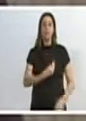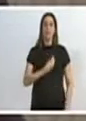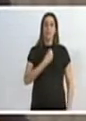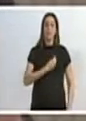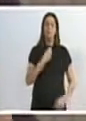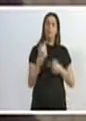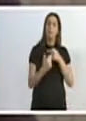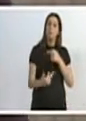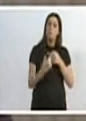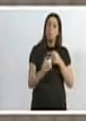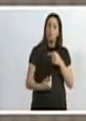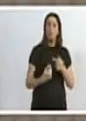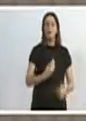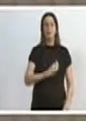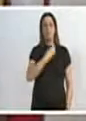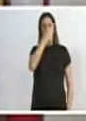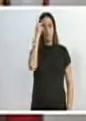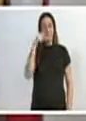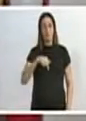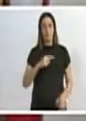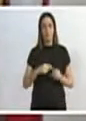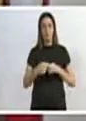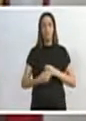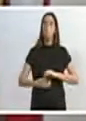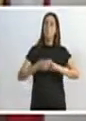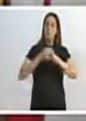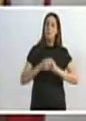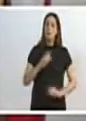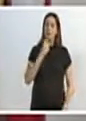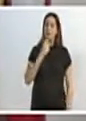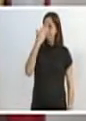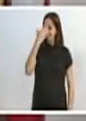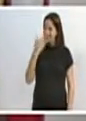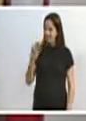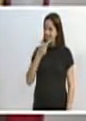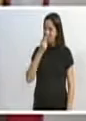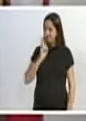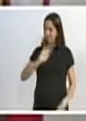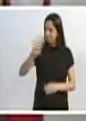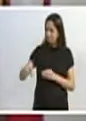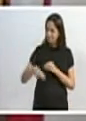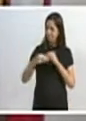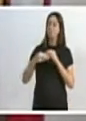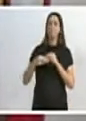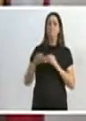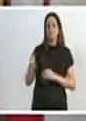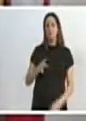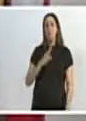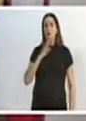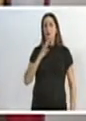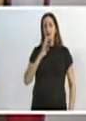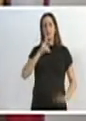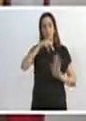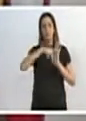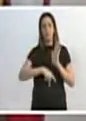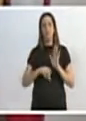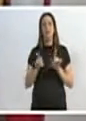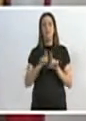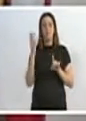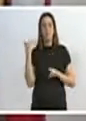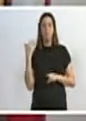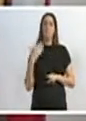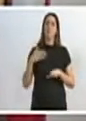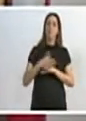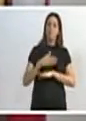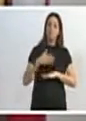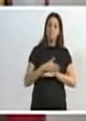qualidade de vida das pessoas da cidade. Parabéns, vereador Robinho. Obrigado, vereador Fábio Filho, pela contribuição. Vossa Excelência conhece como ninguém o projeto, participou ativamente do